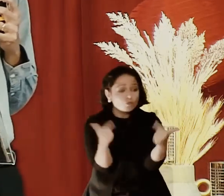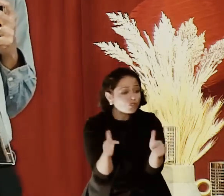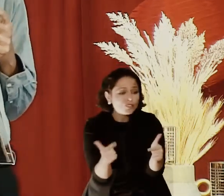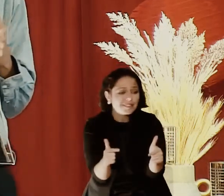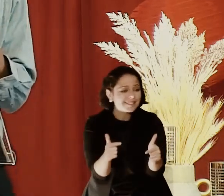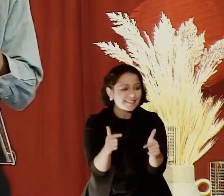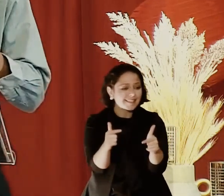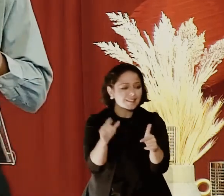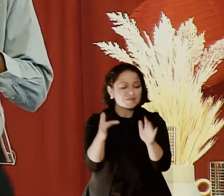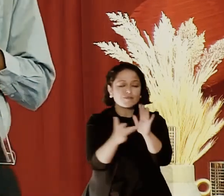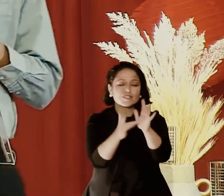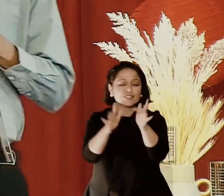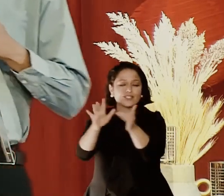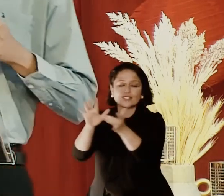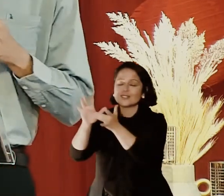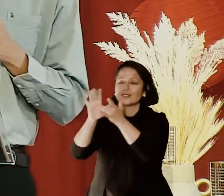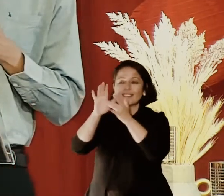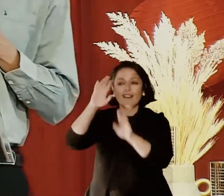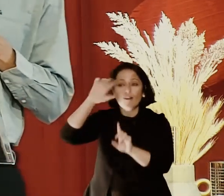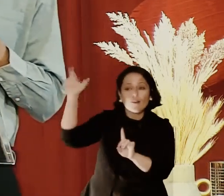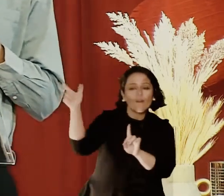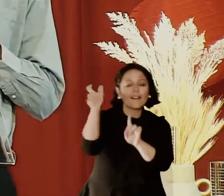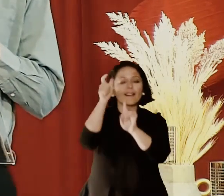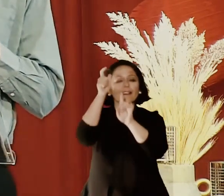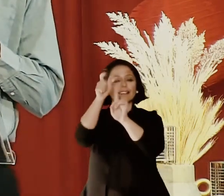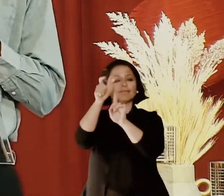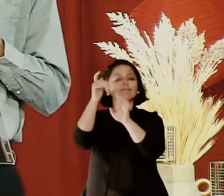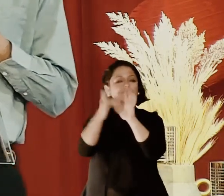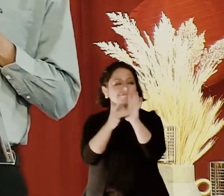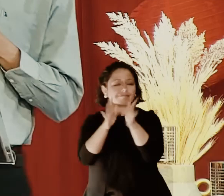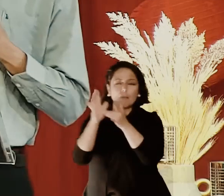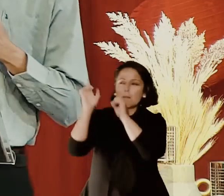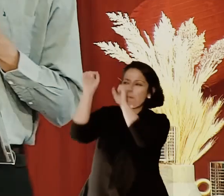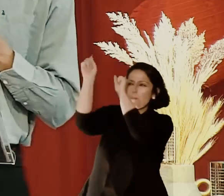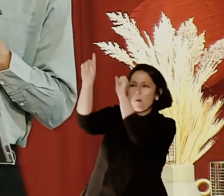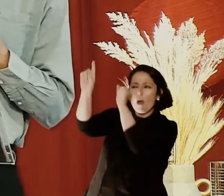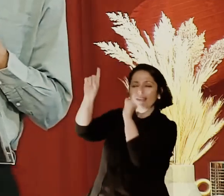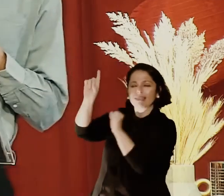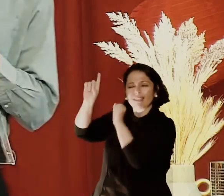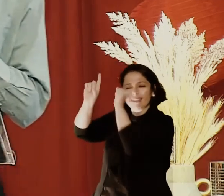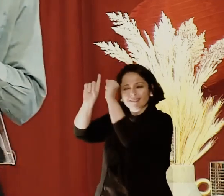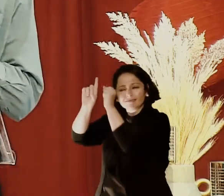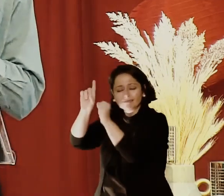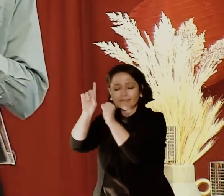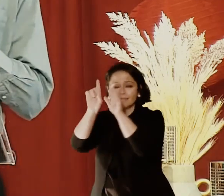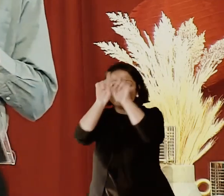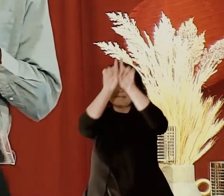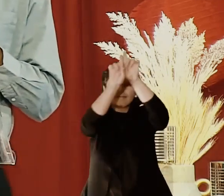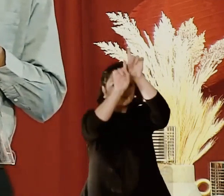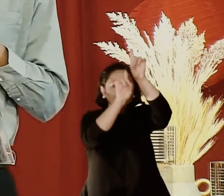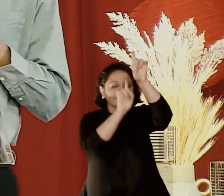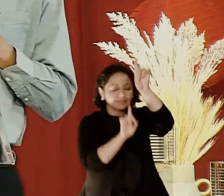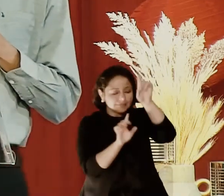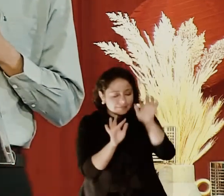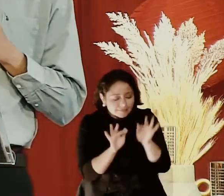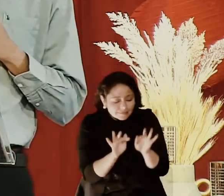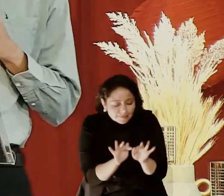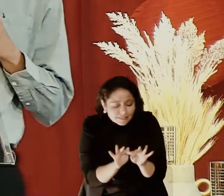dos Reis e o Senhor dos Senhores. Esse é o Cristo que tem todo o poder, que vem humilde